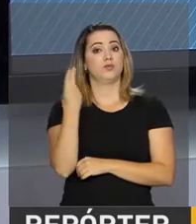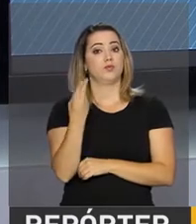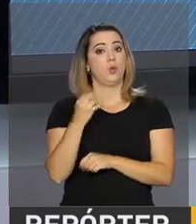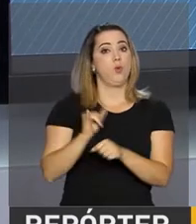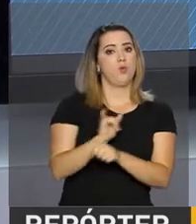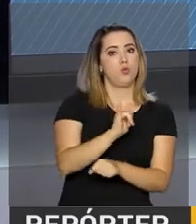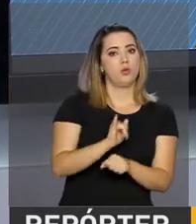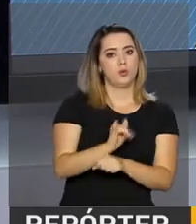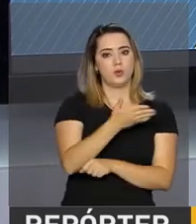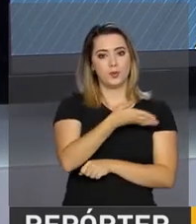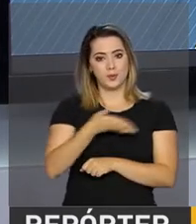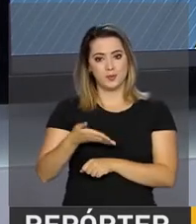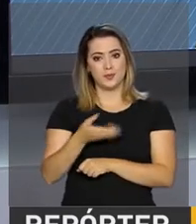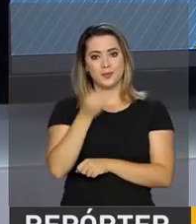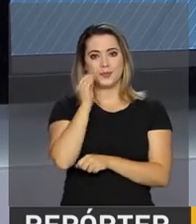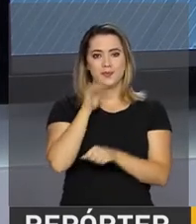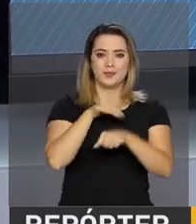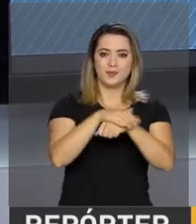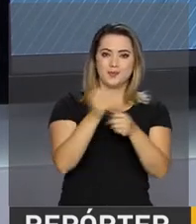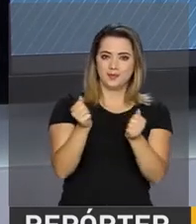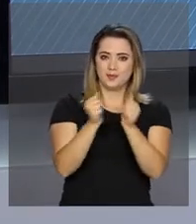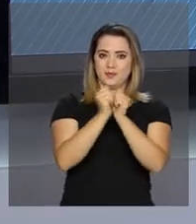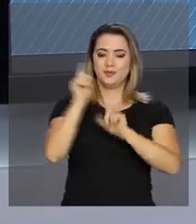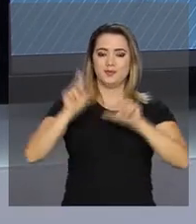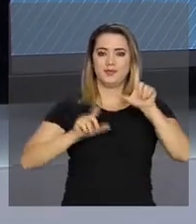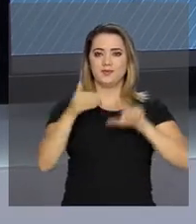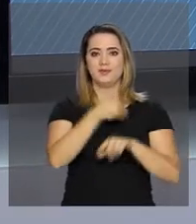nosso canal no YouTube. Uma boa noite para você e